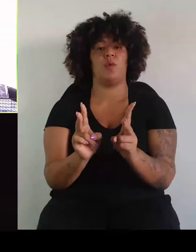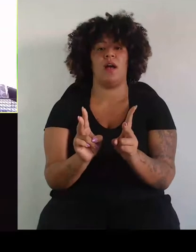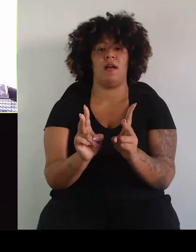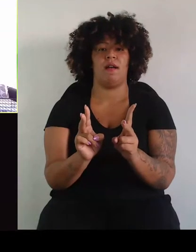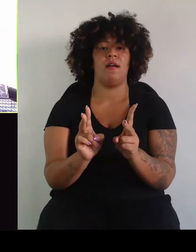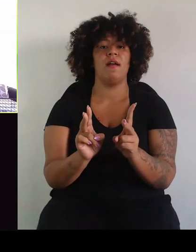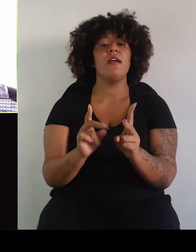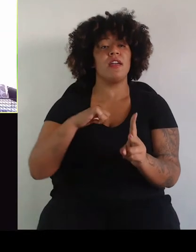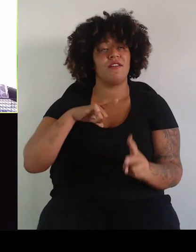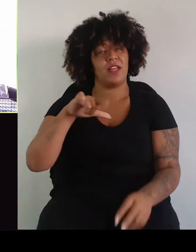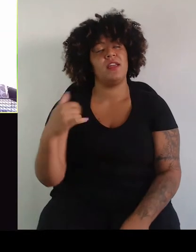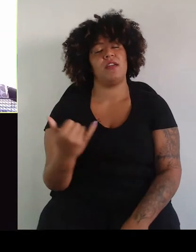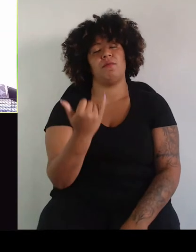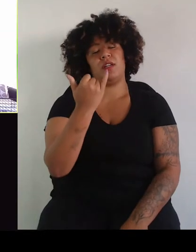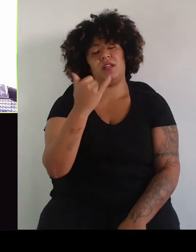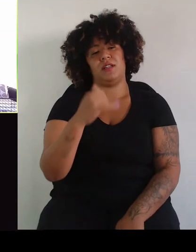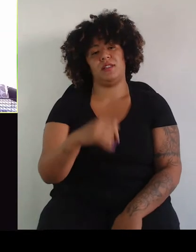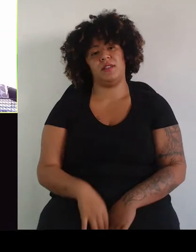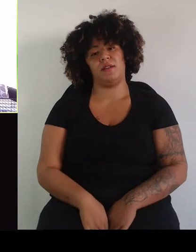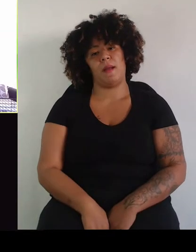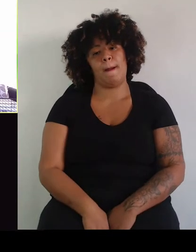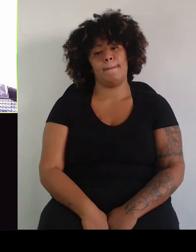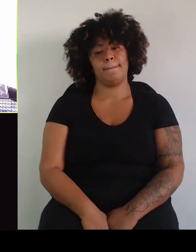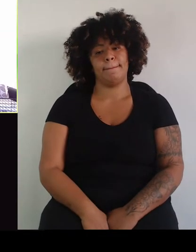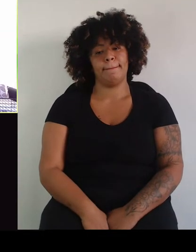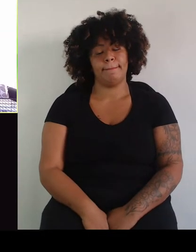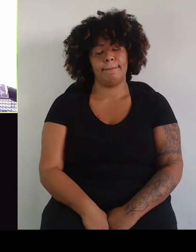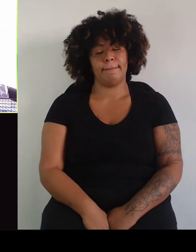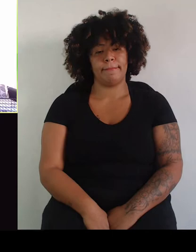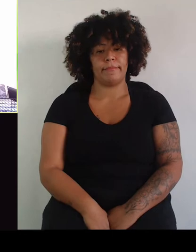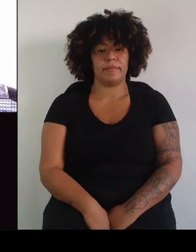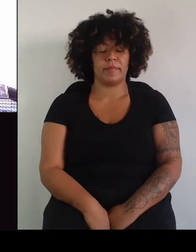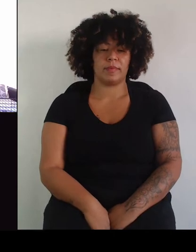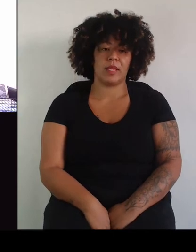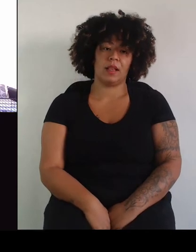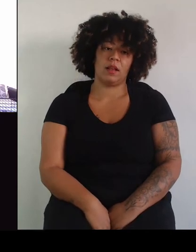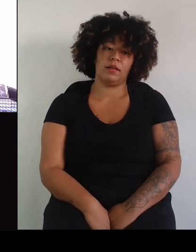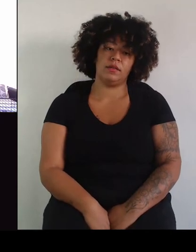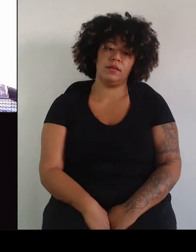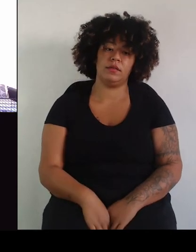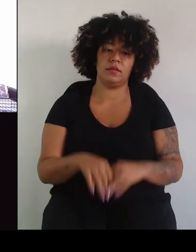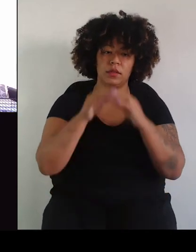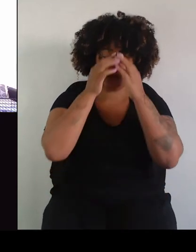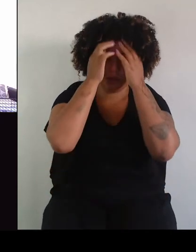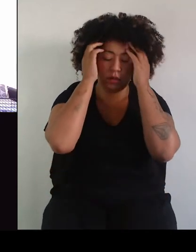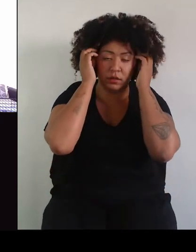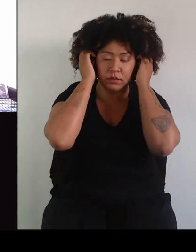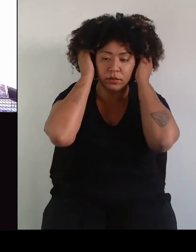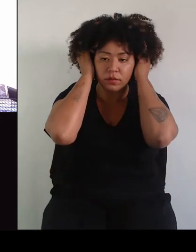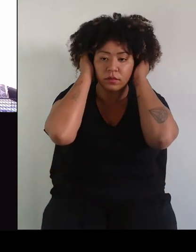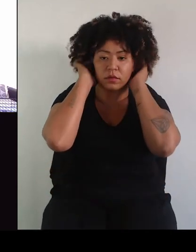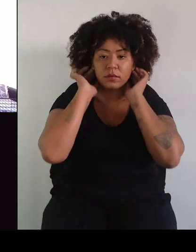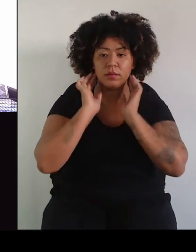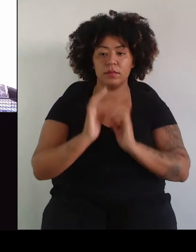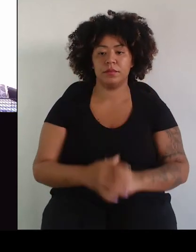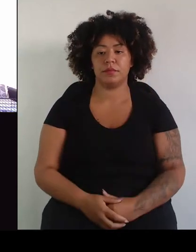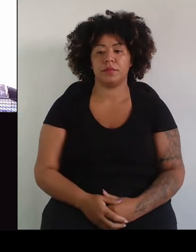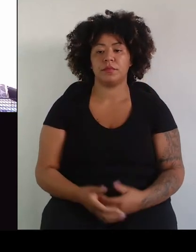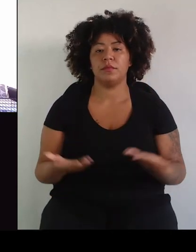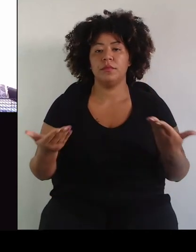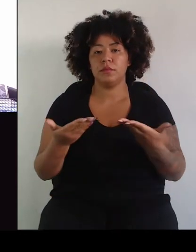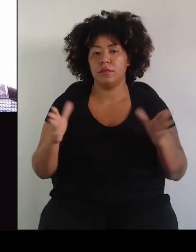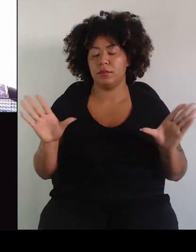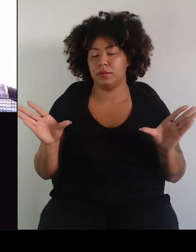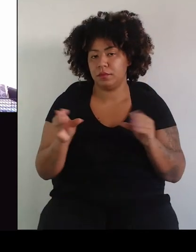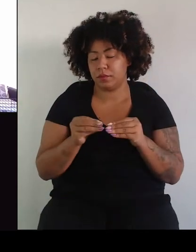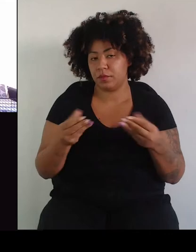tendo relevância sim eu queria dizer uma coisa ainda para concluir sobre o